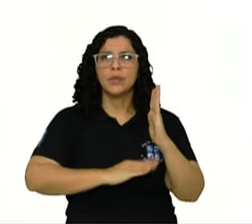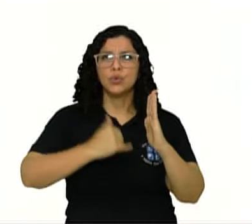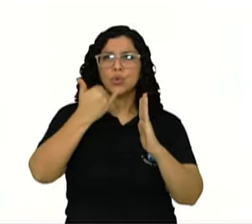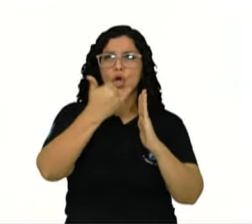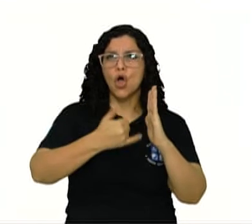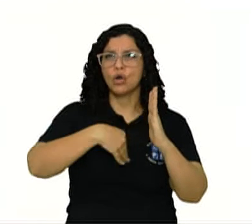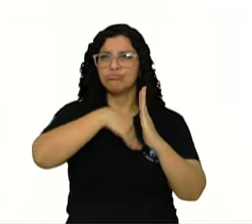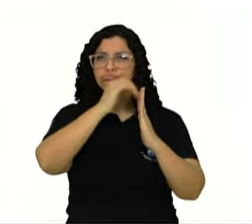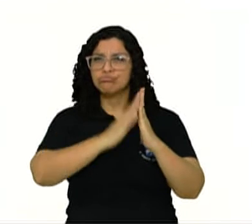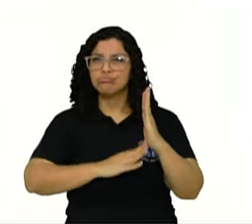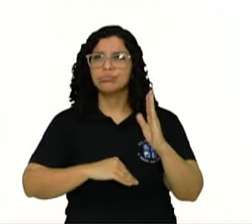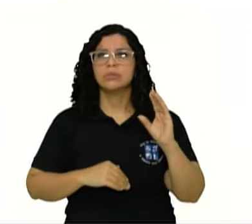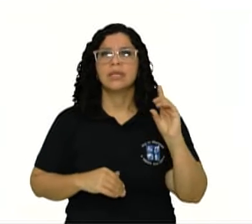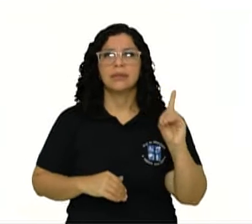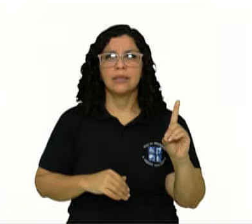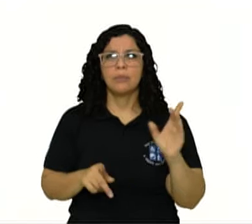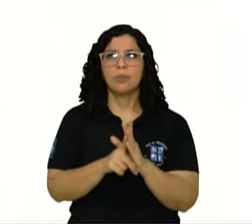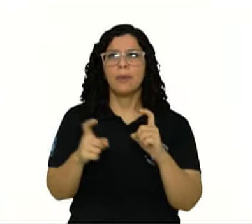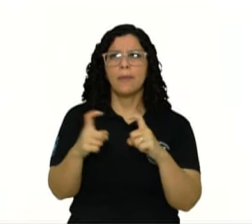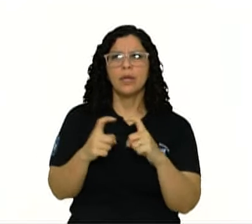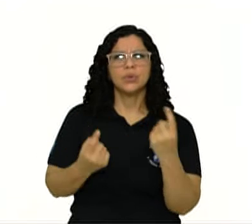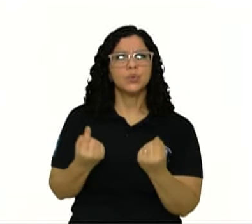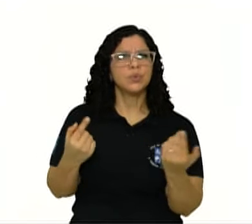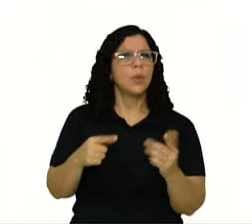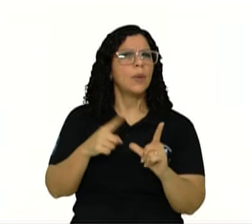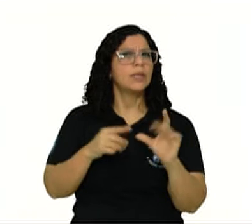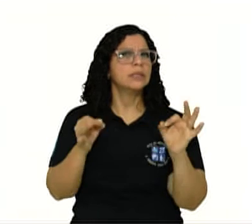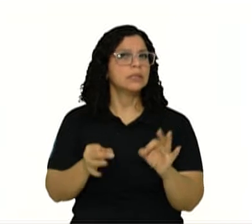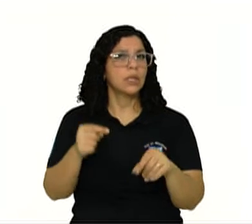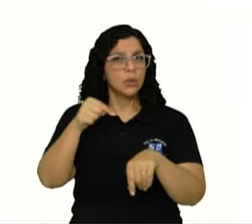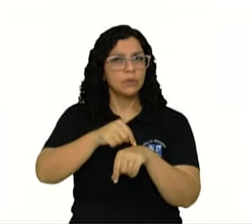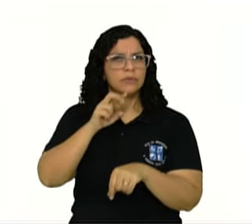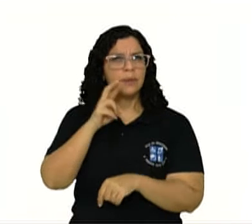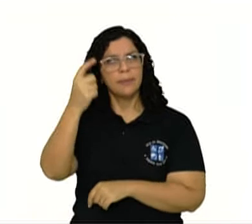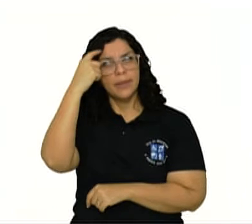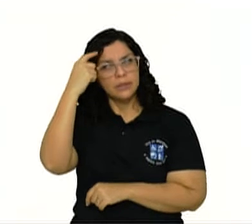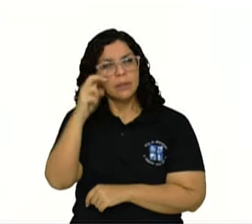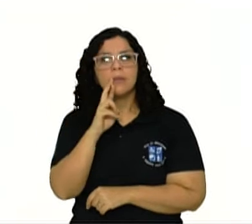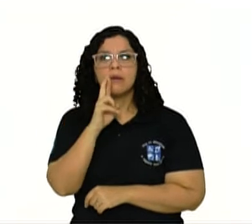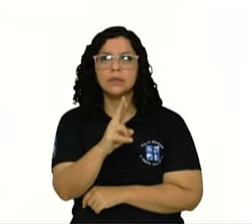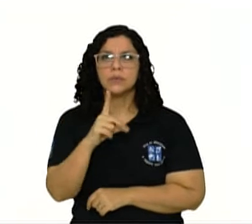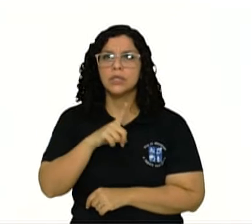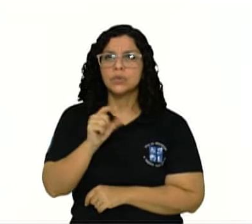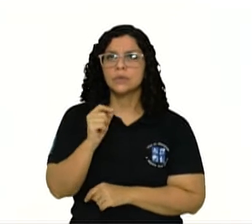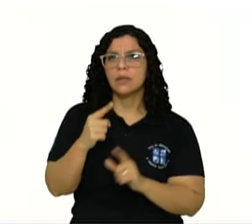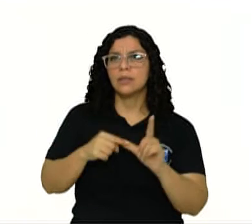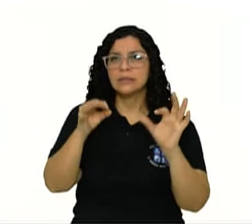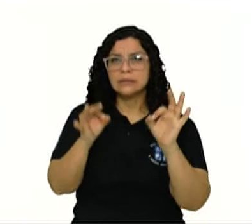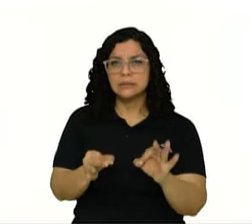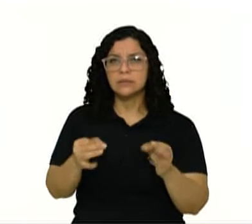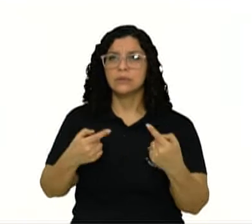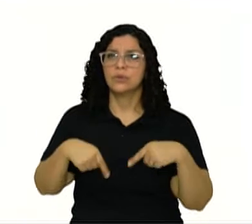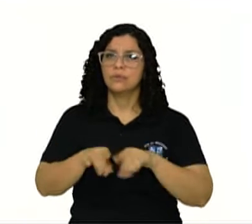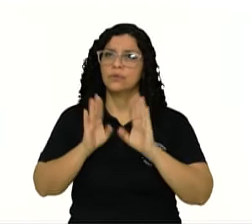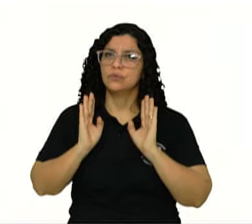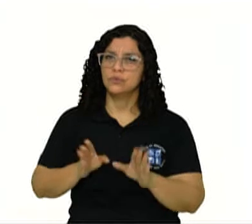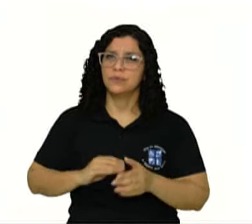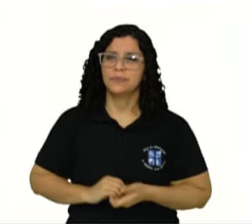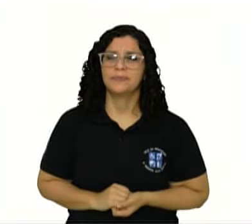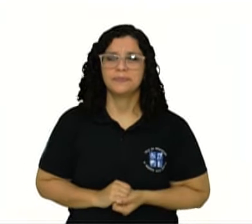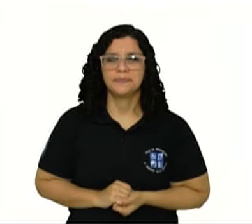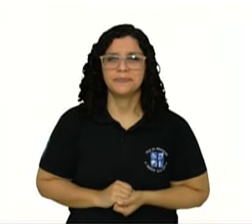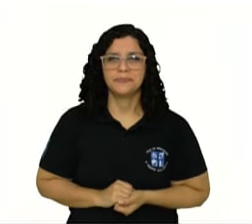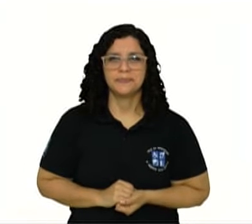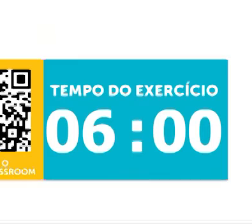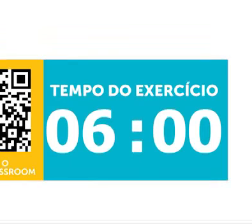E alternativa D, a medicina. Então, vou deixar um tempinho para que vocês possam escolher a alternativa correta e daqui a pouco eu